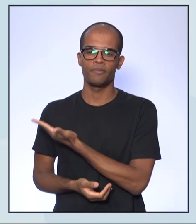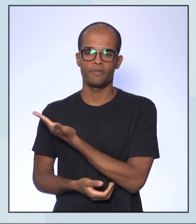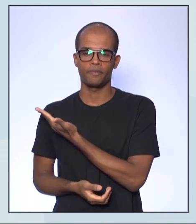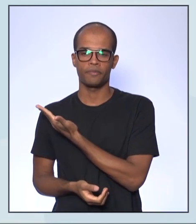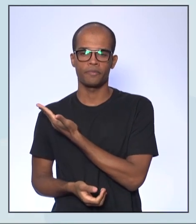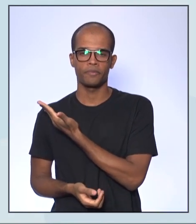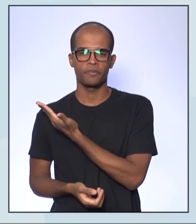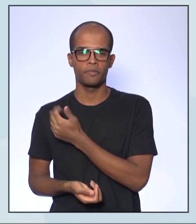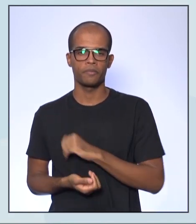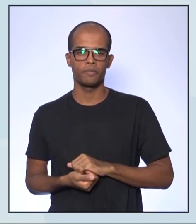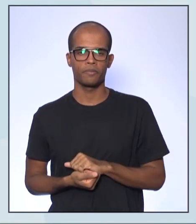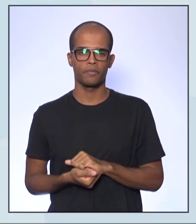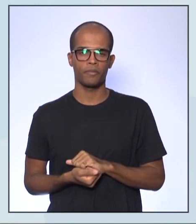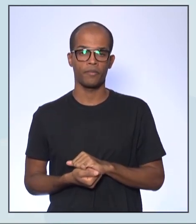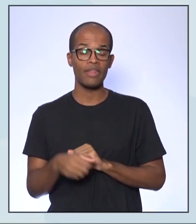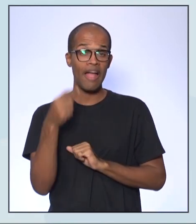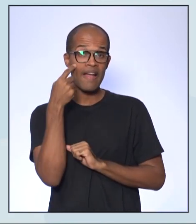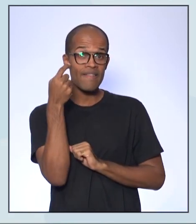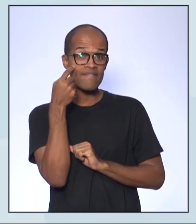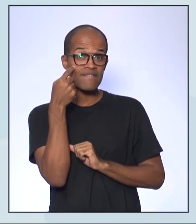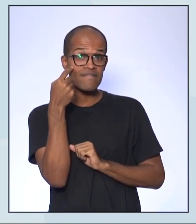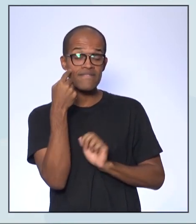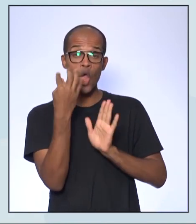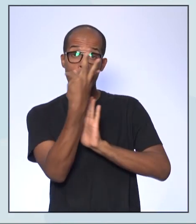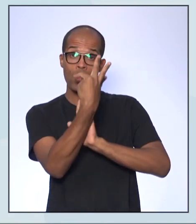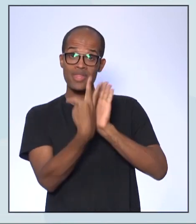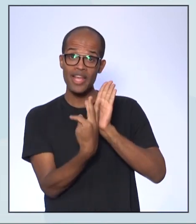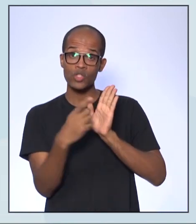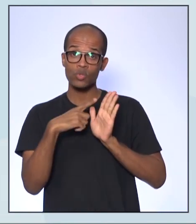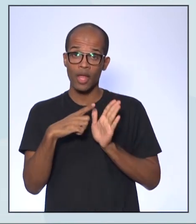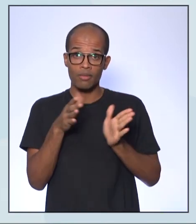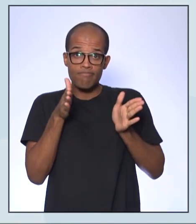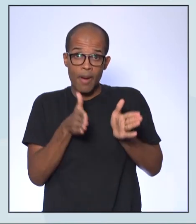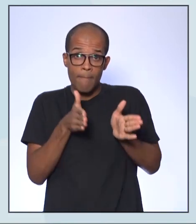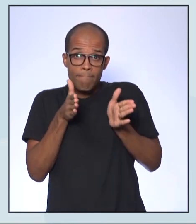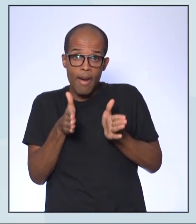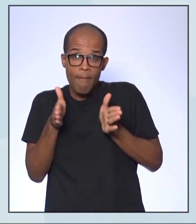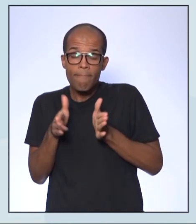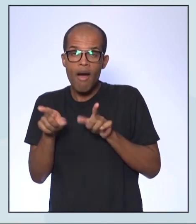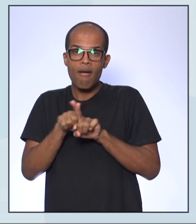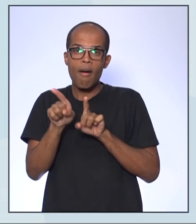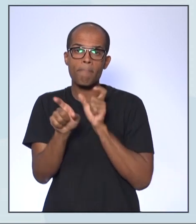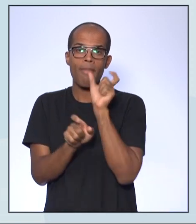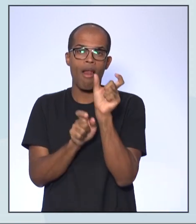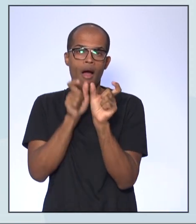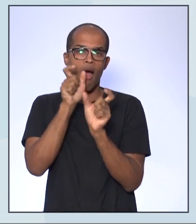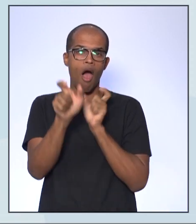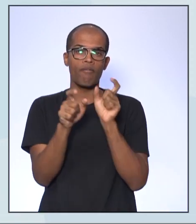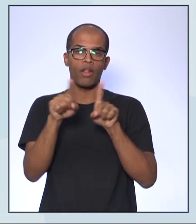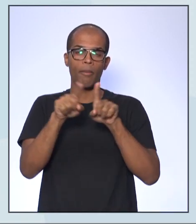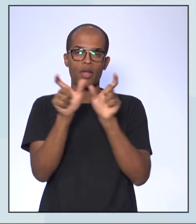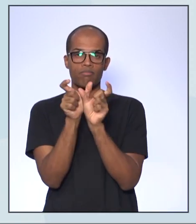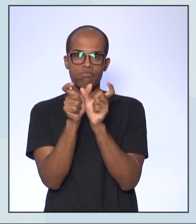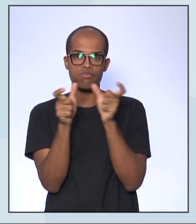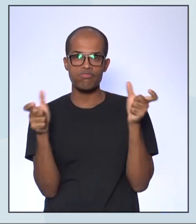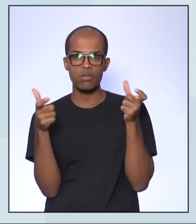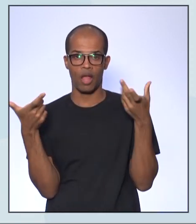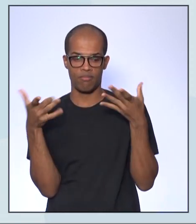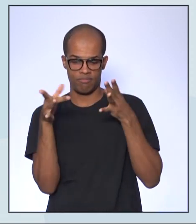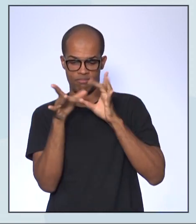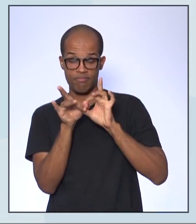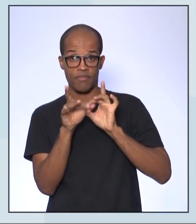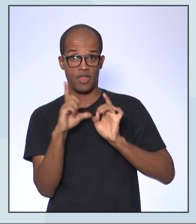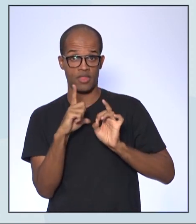Tá? Veja como o texto está estruturado por meio de palavras e expressões que se combinam e estão interligadas umas com as